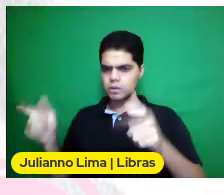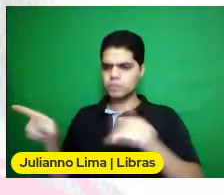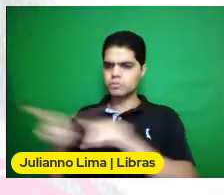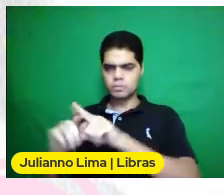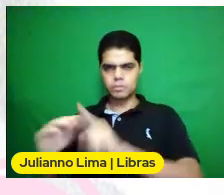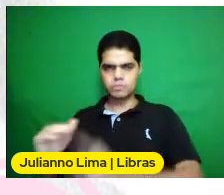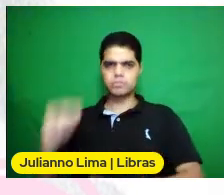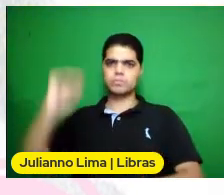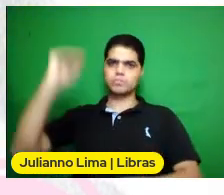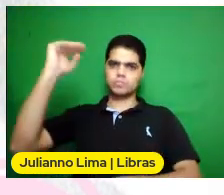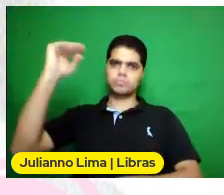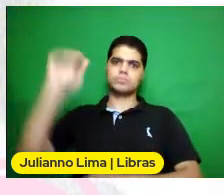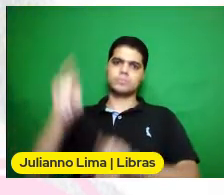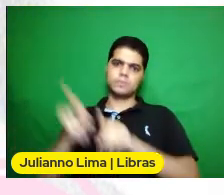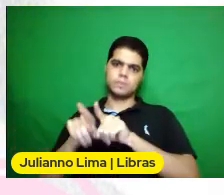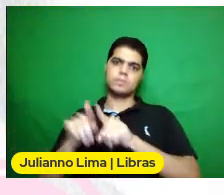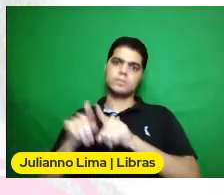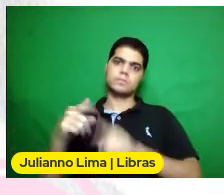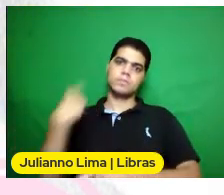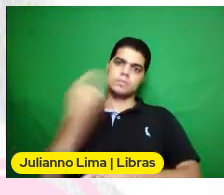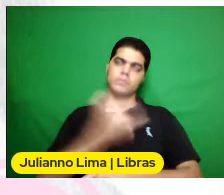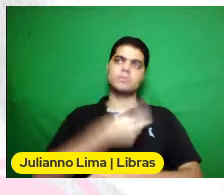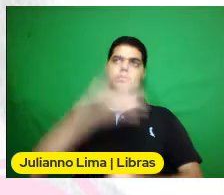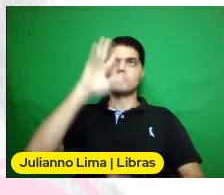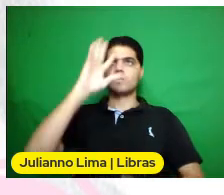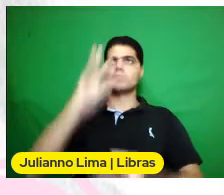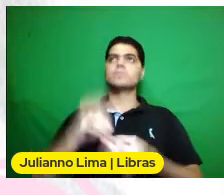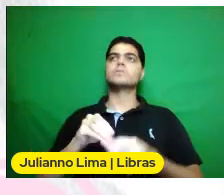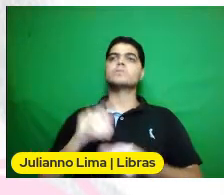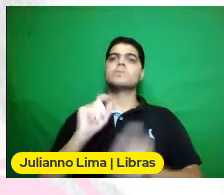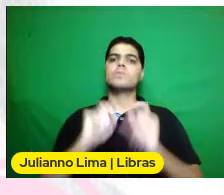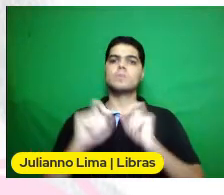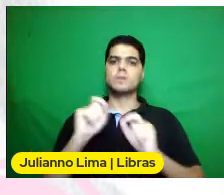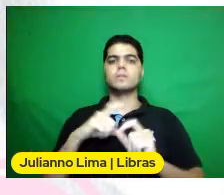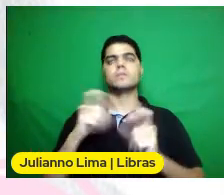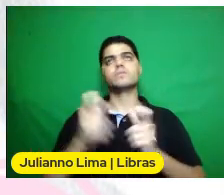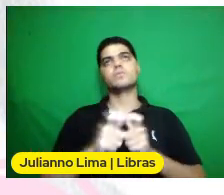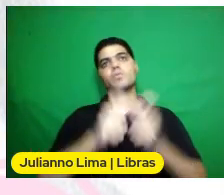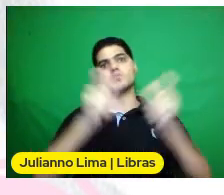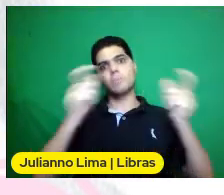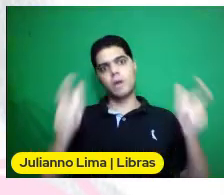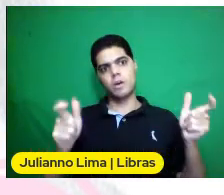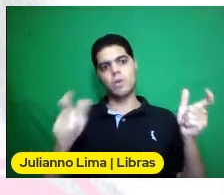decidiu já que um dos maiores gargalos de a gente